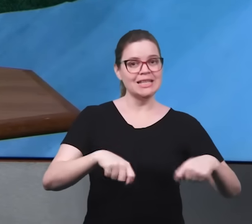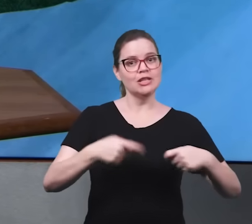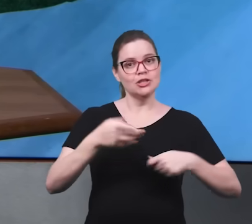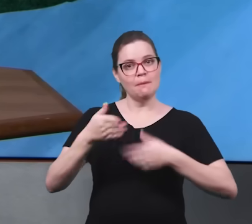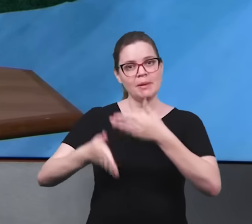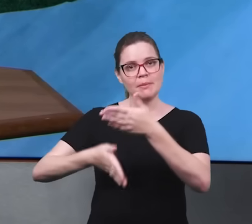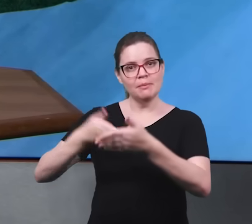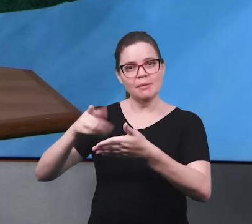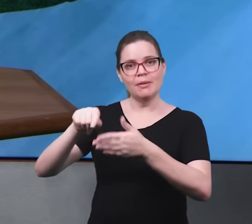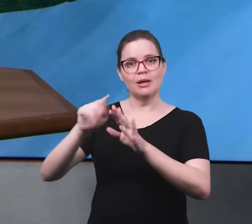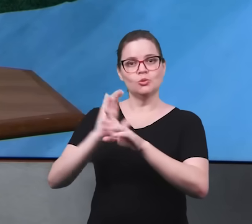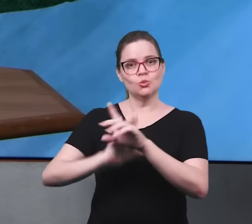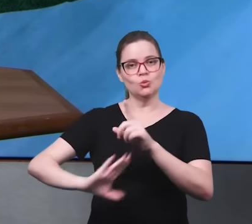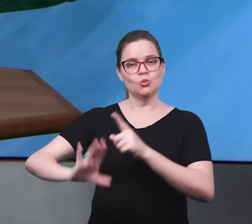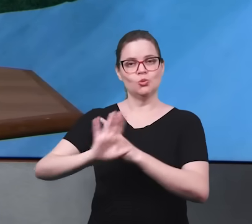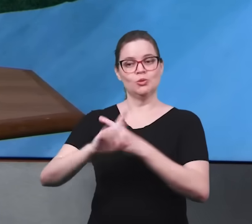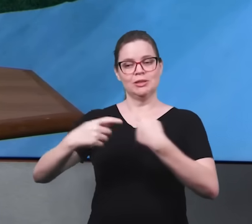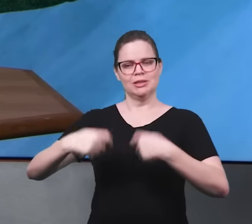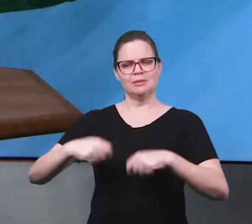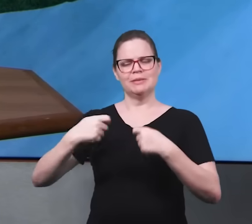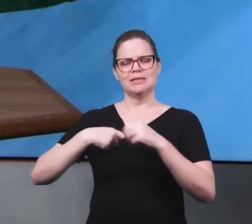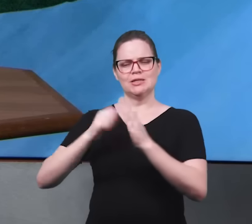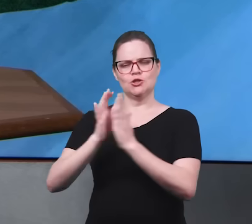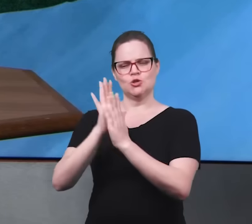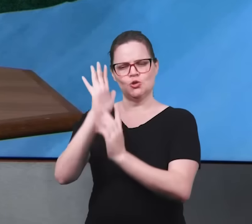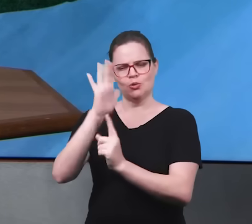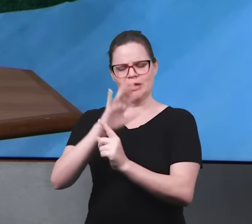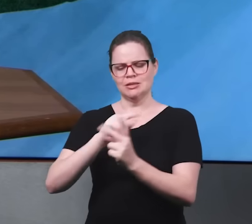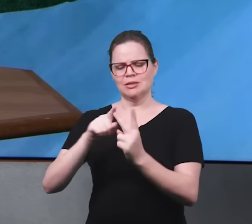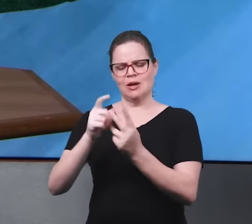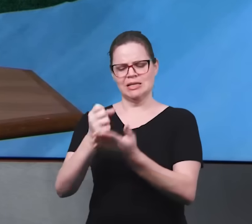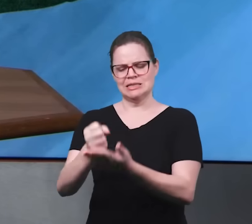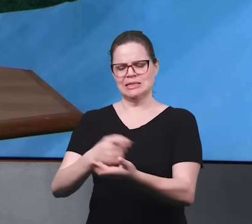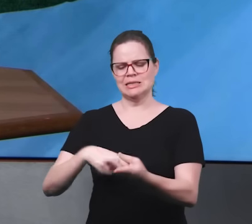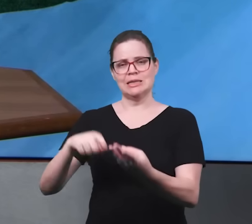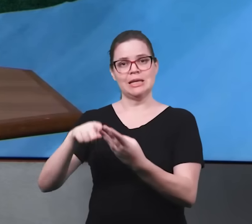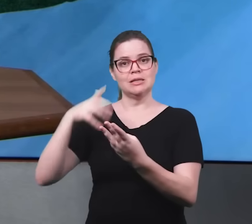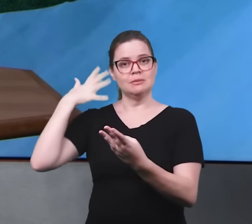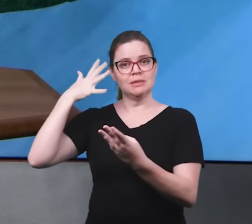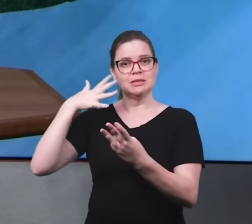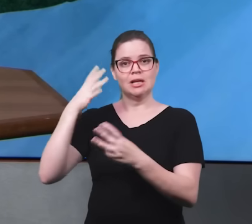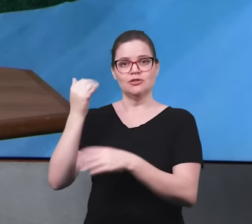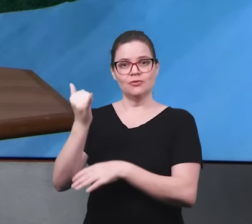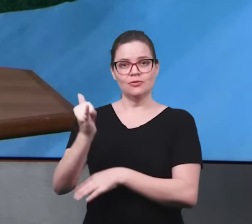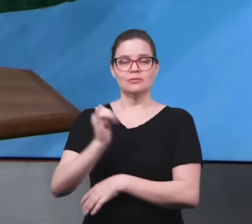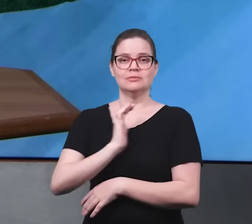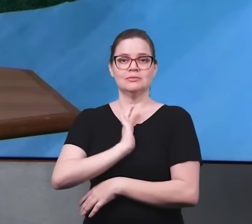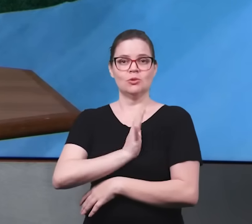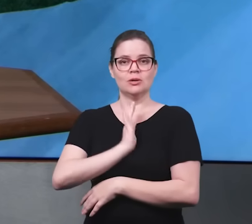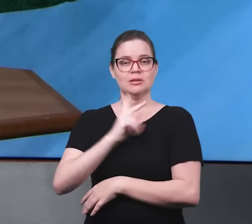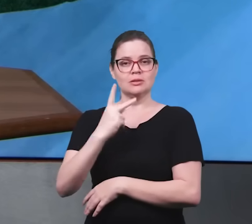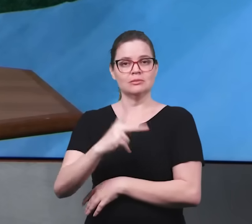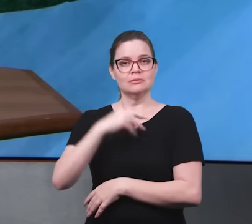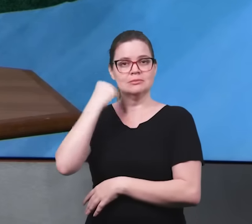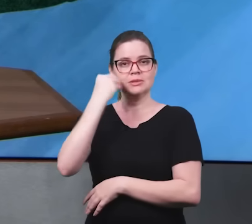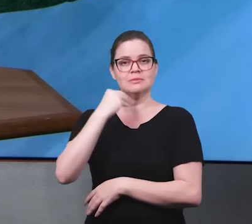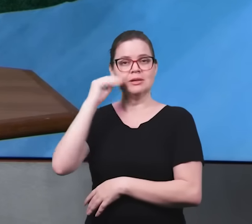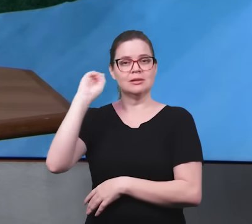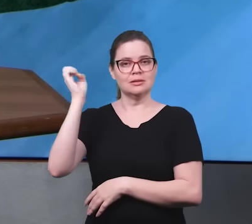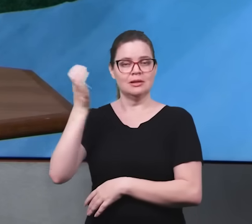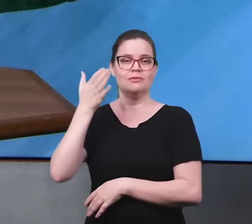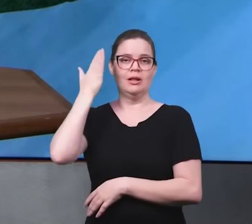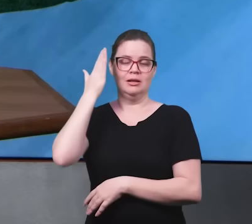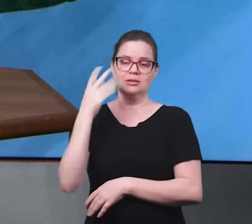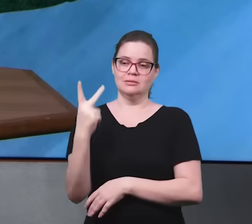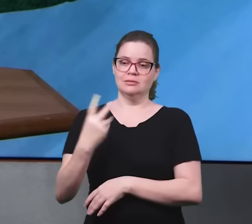necessitados, que precisam de uma palavra, de uma oração, de uma assistência, de ouvir a palavra, de viver a experiência de uma